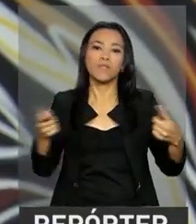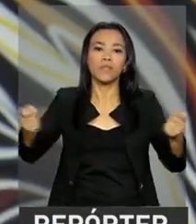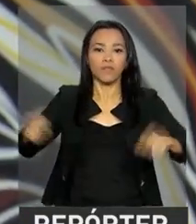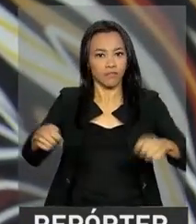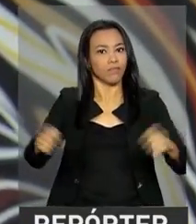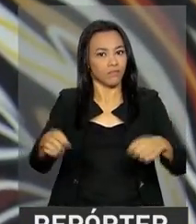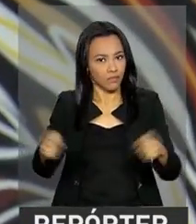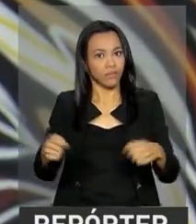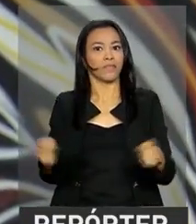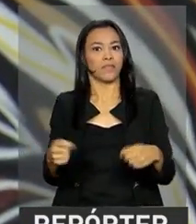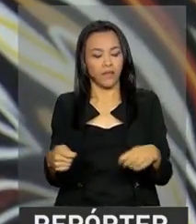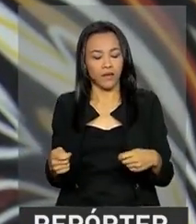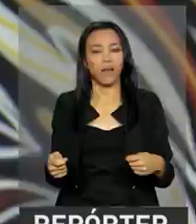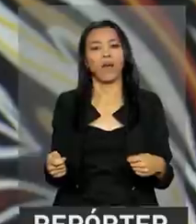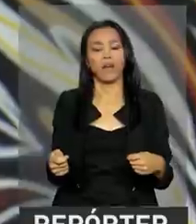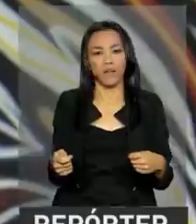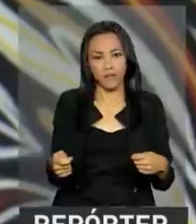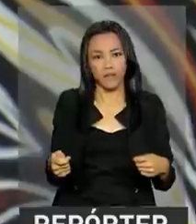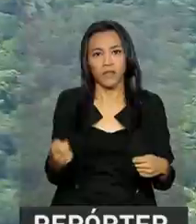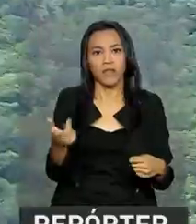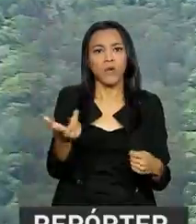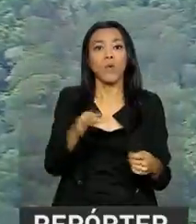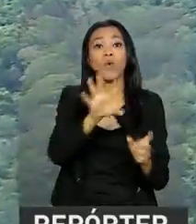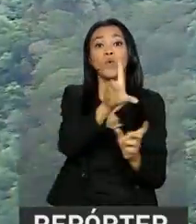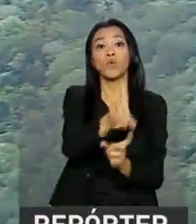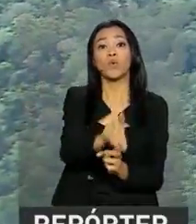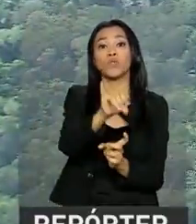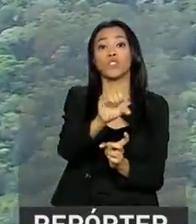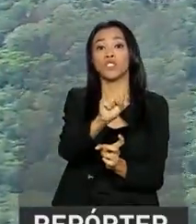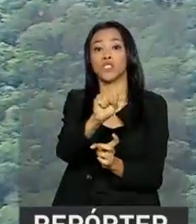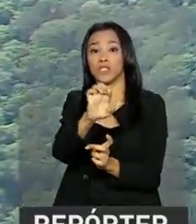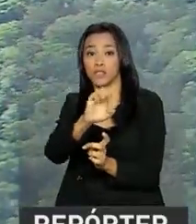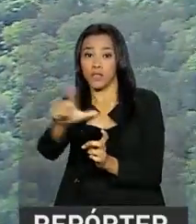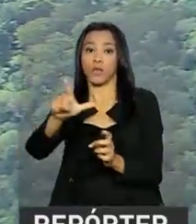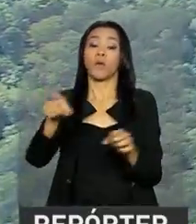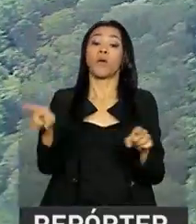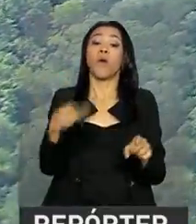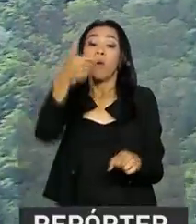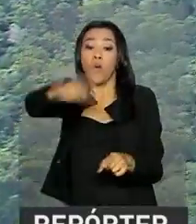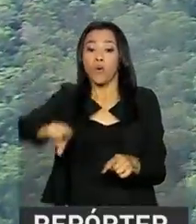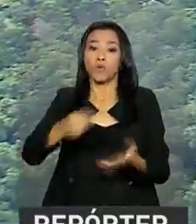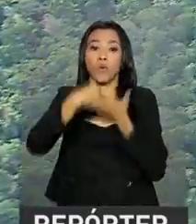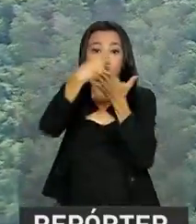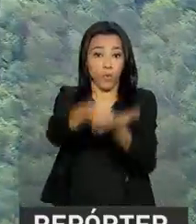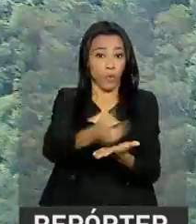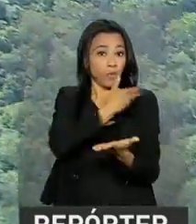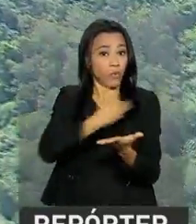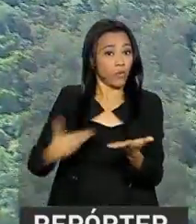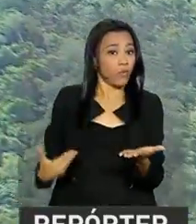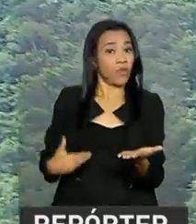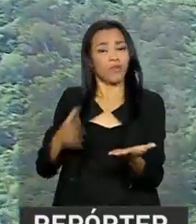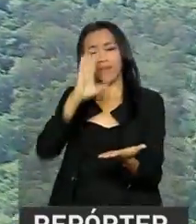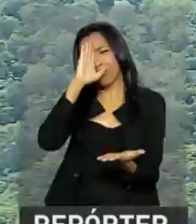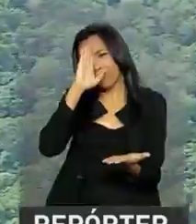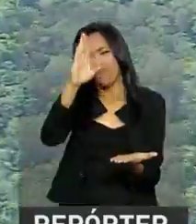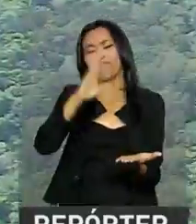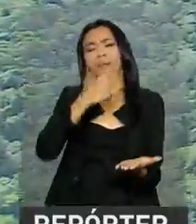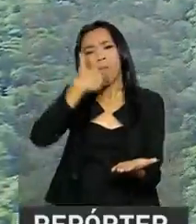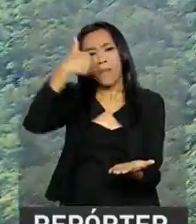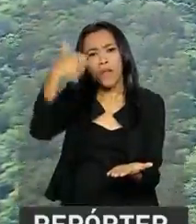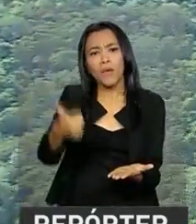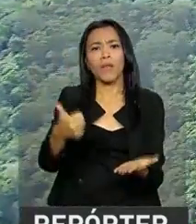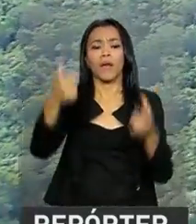competir com o o o diesel o apoio do governo também vai ser fundamental para melhorar as condições nas